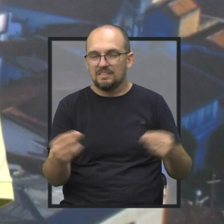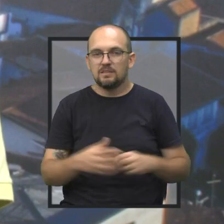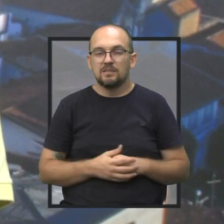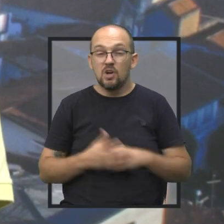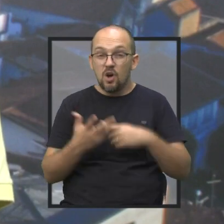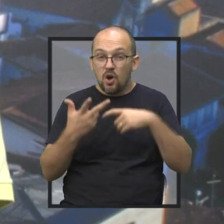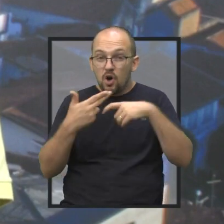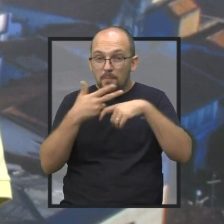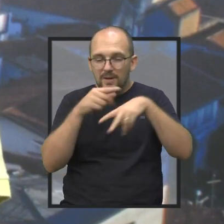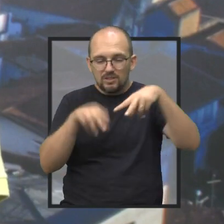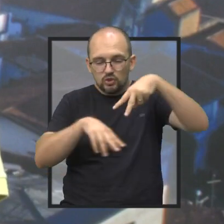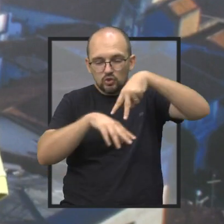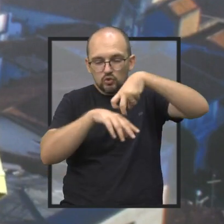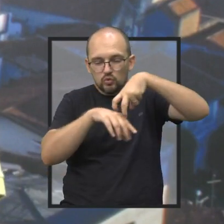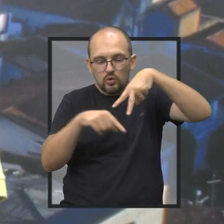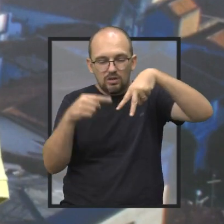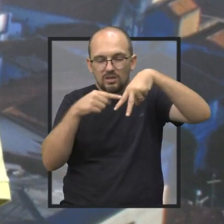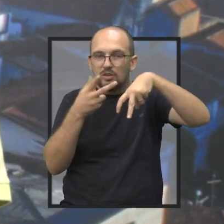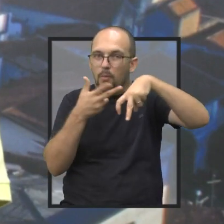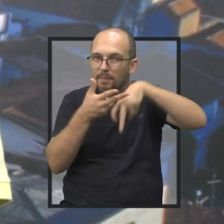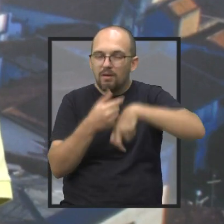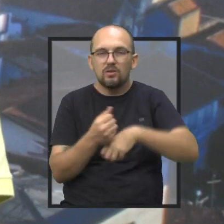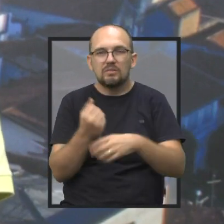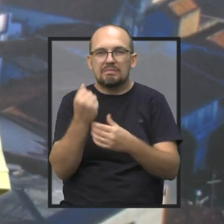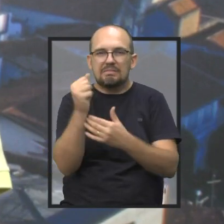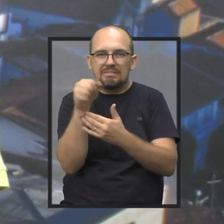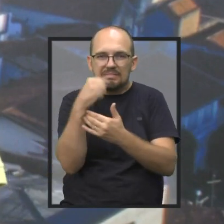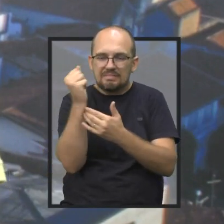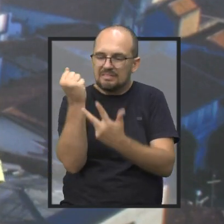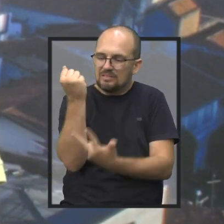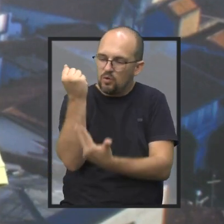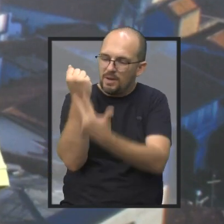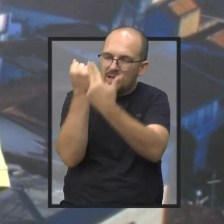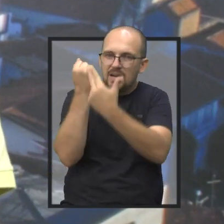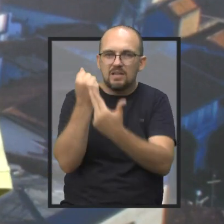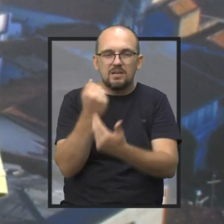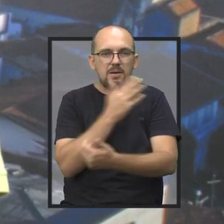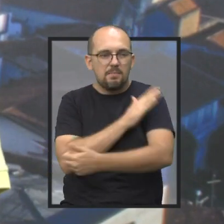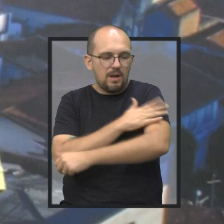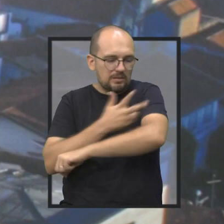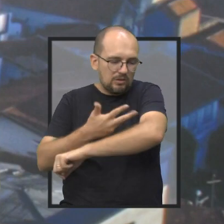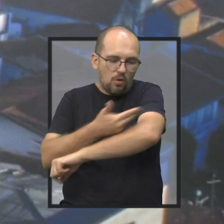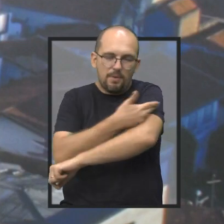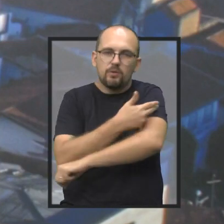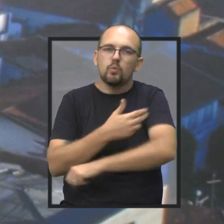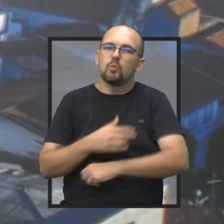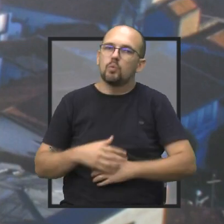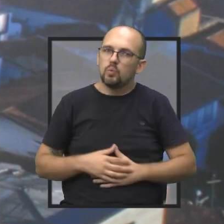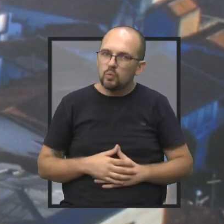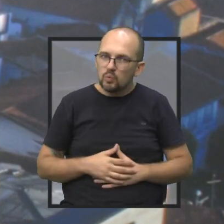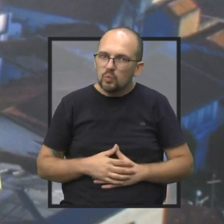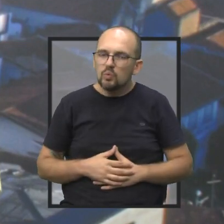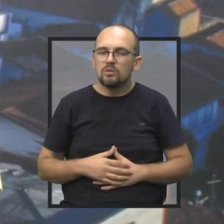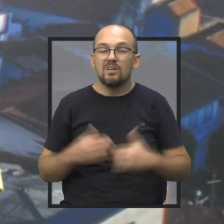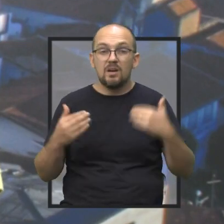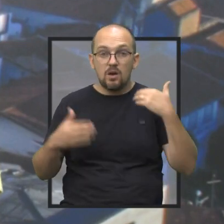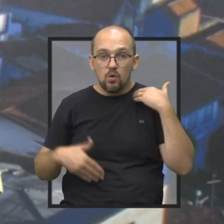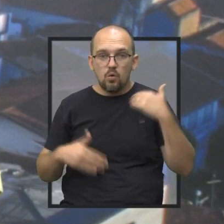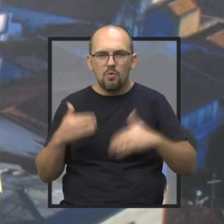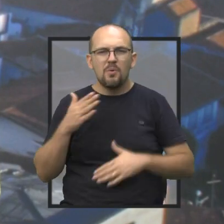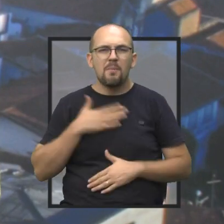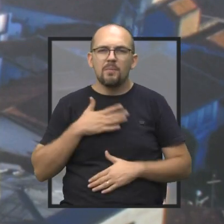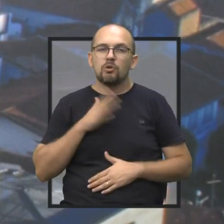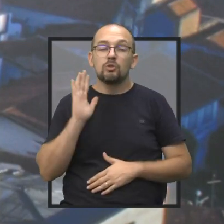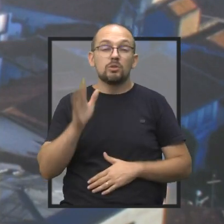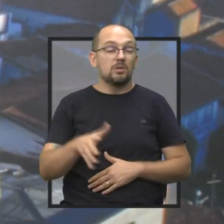de joelho, de tendão, de braço. Meu corpo aqui, diversas operações, você não